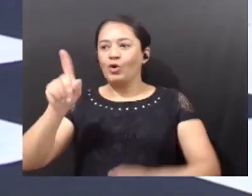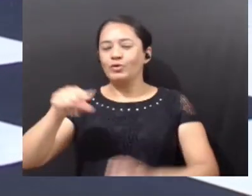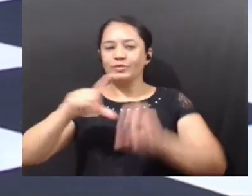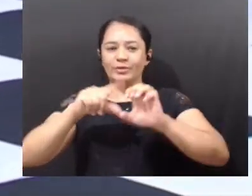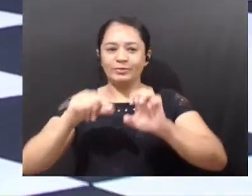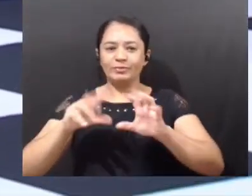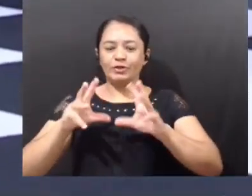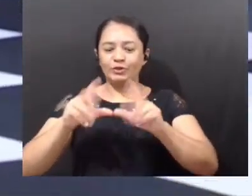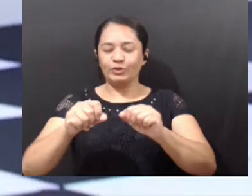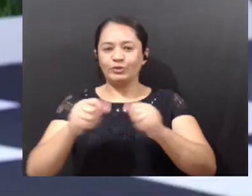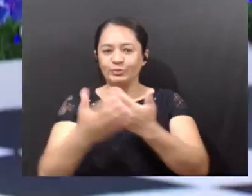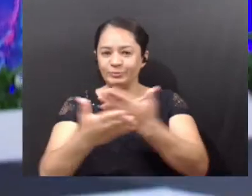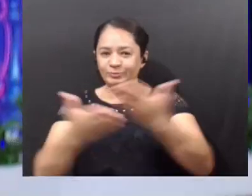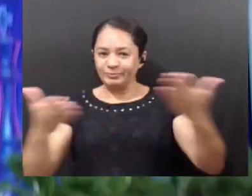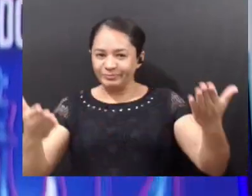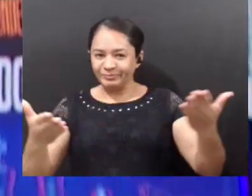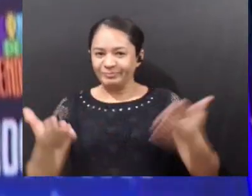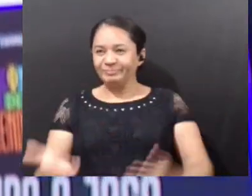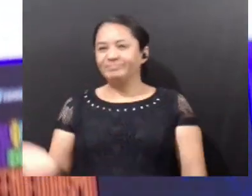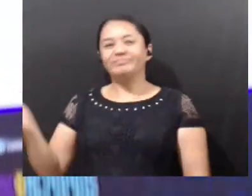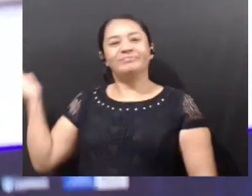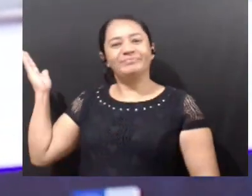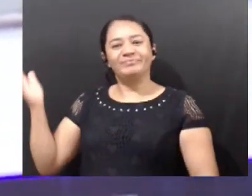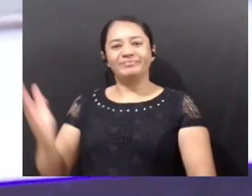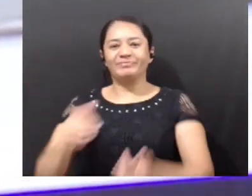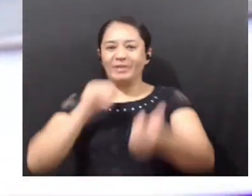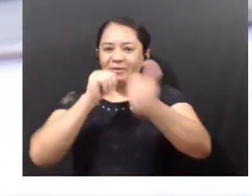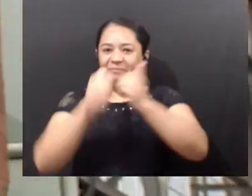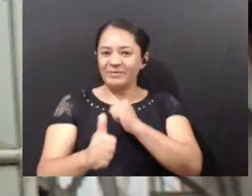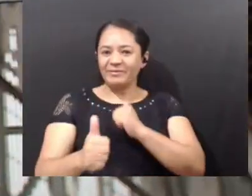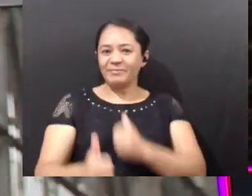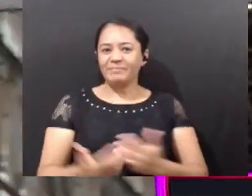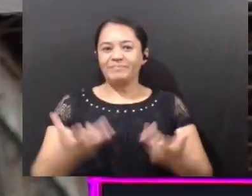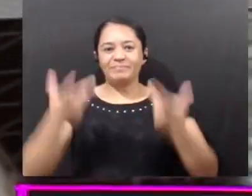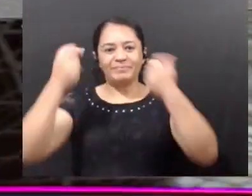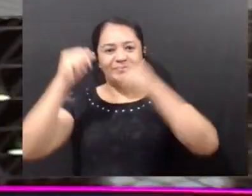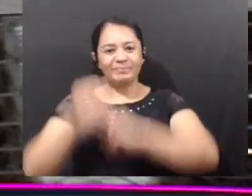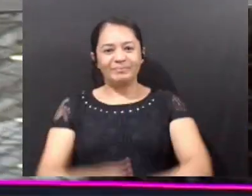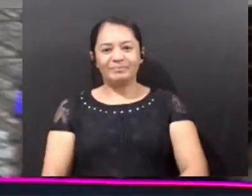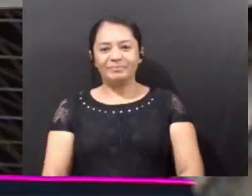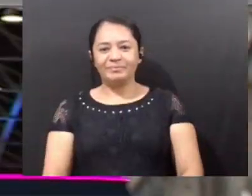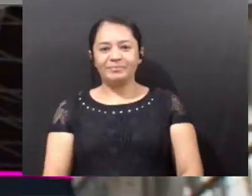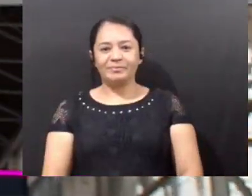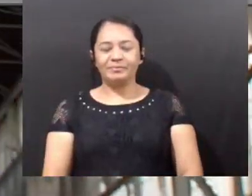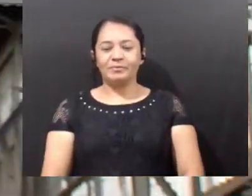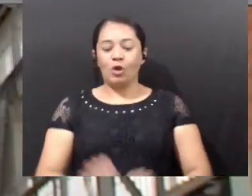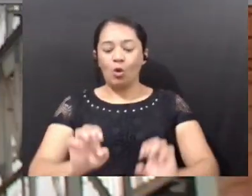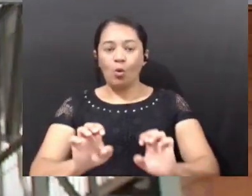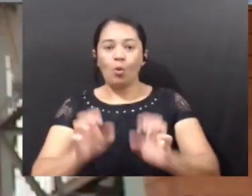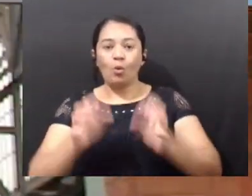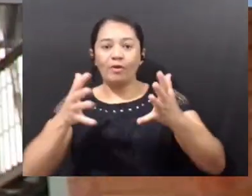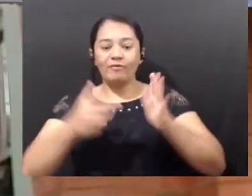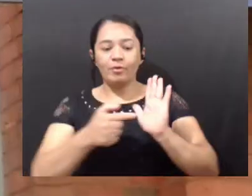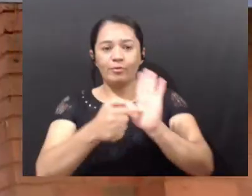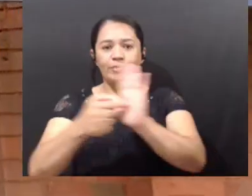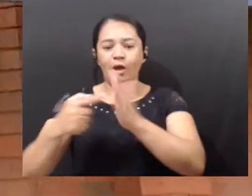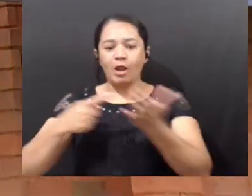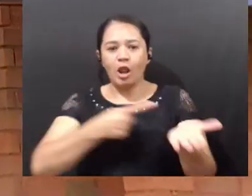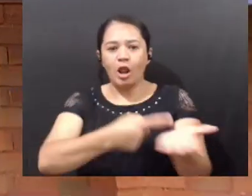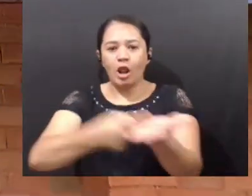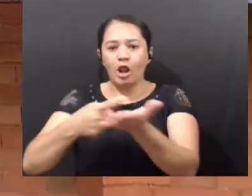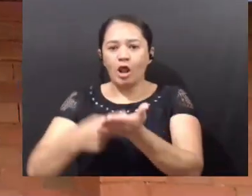você dessa jogada imperdível. O evento traz a combinação entre